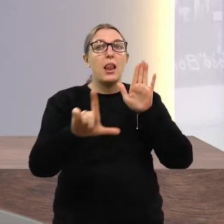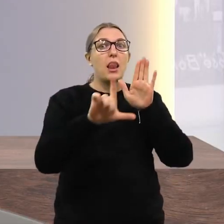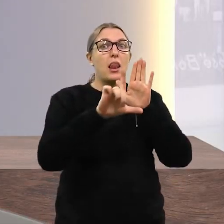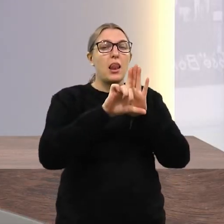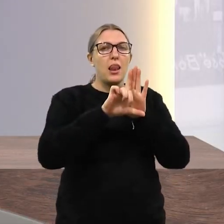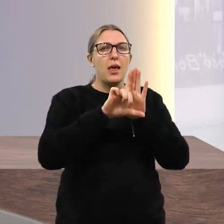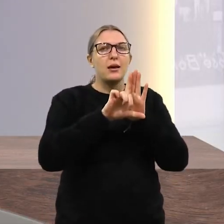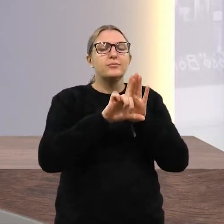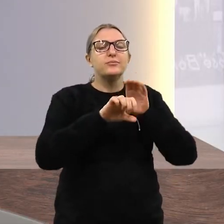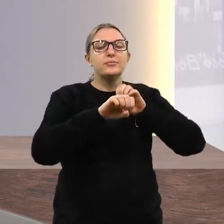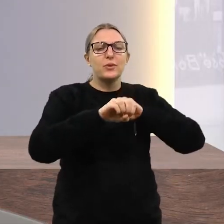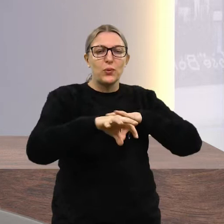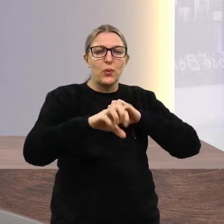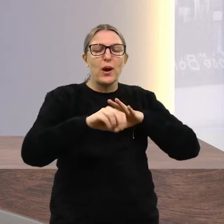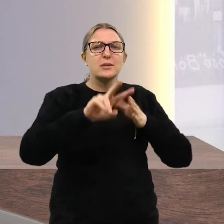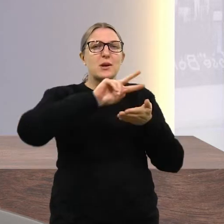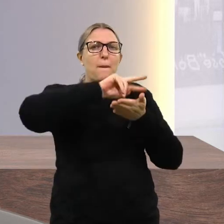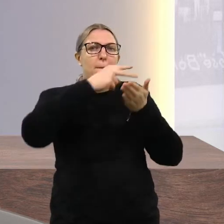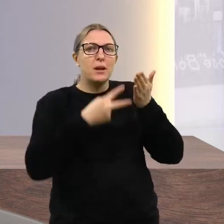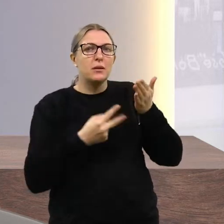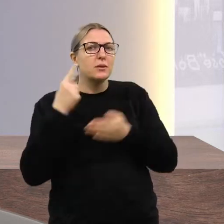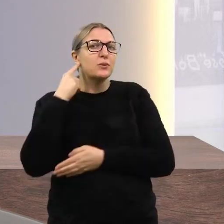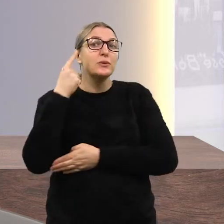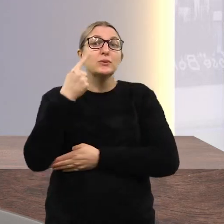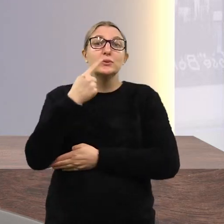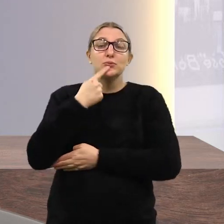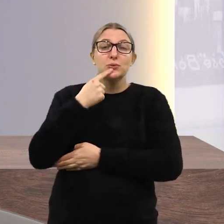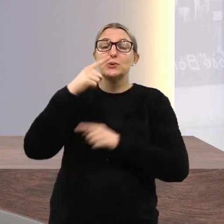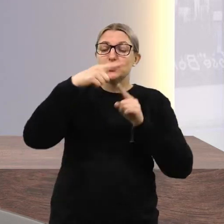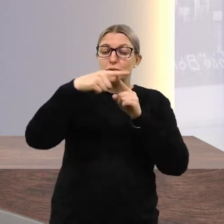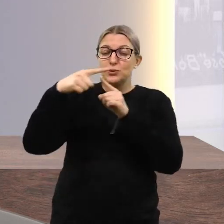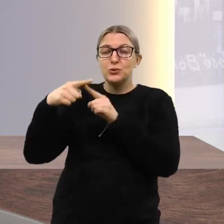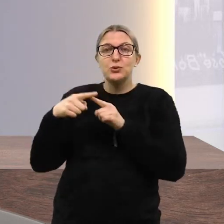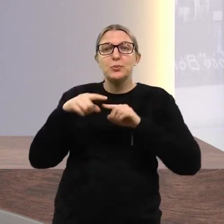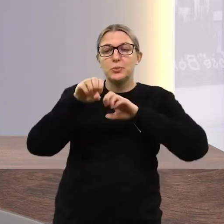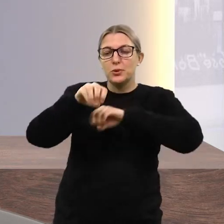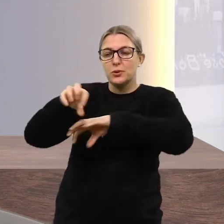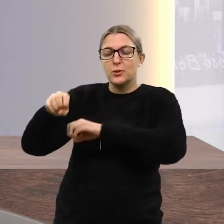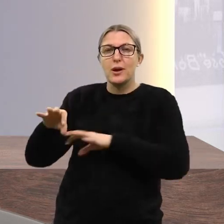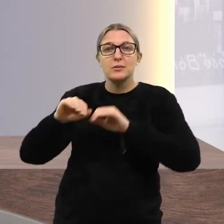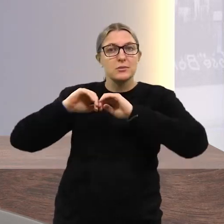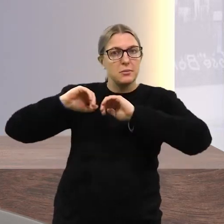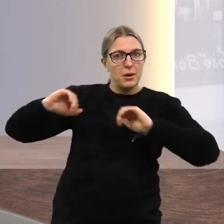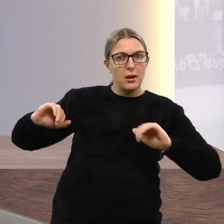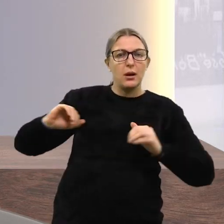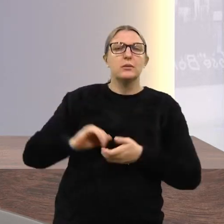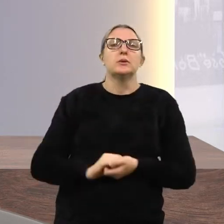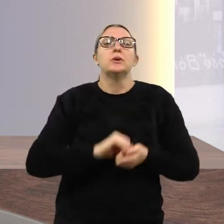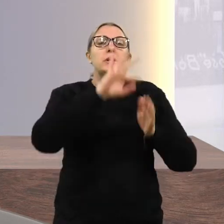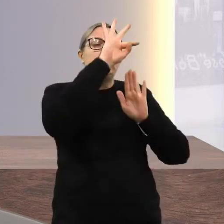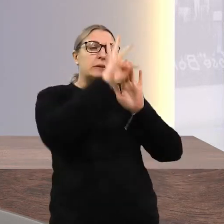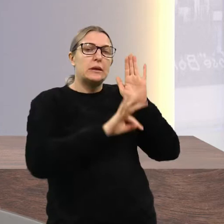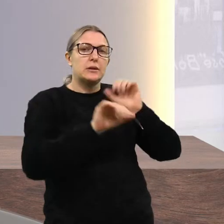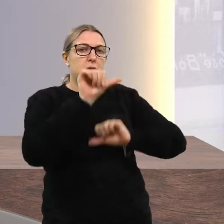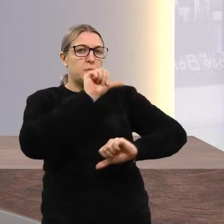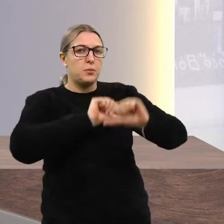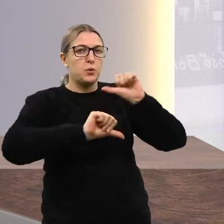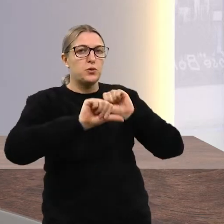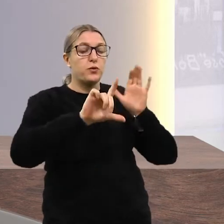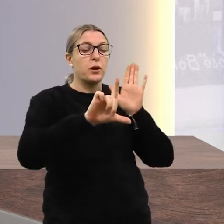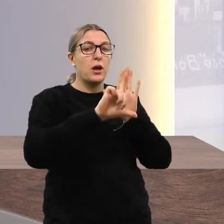lei que define educação bilíngue de surdos como uma modalidade de ensino independente. O texto modifica a Lei